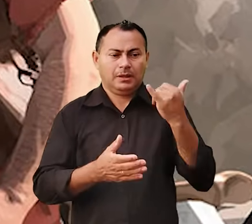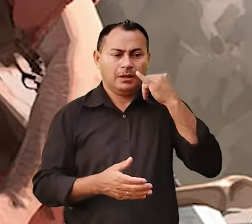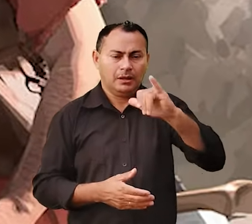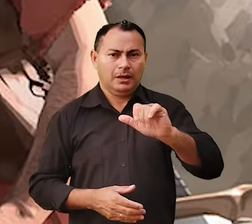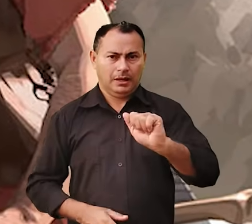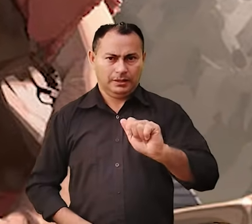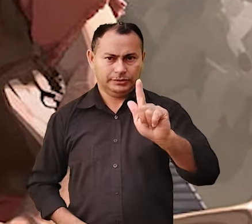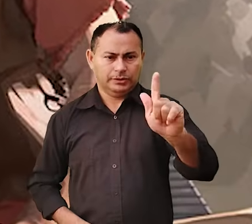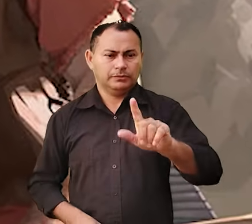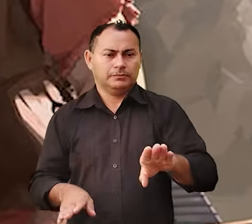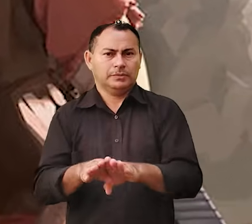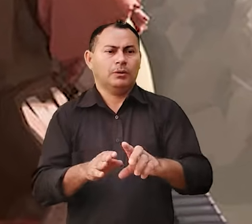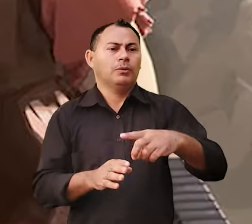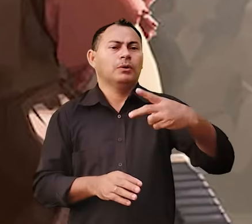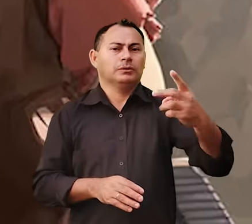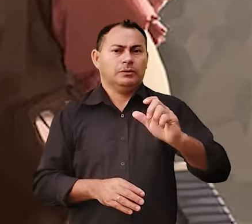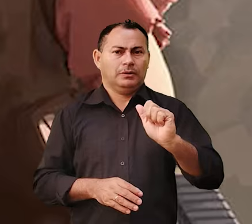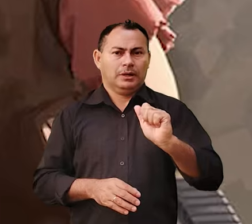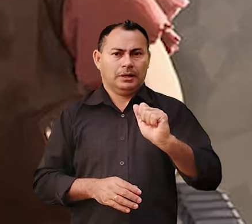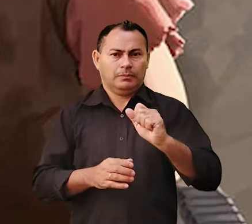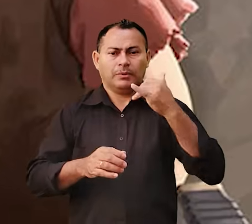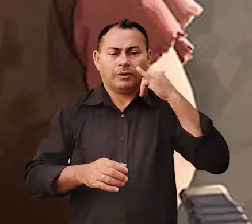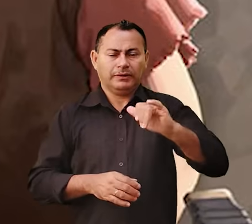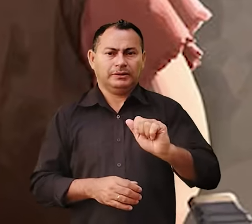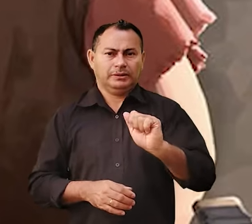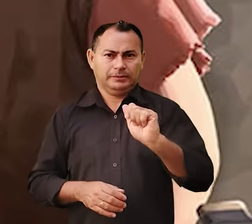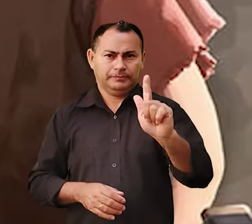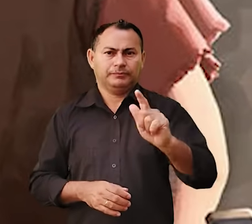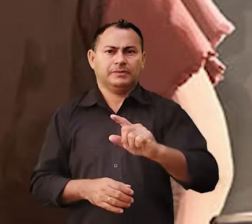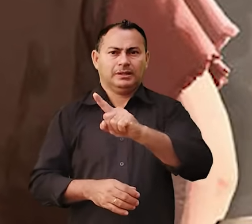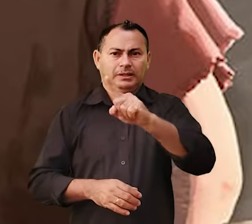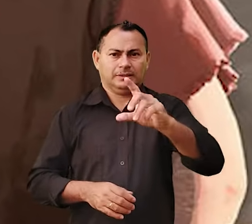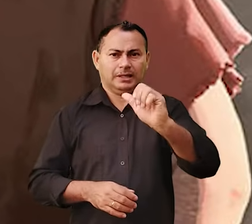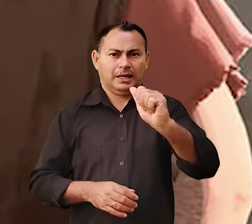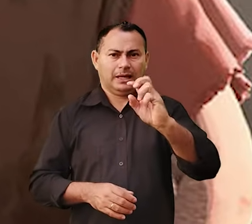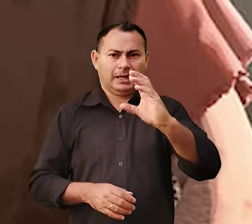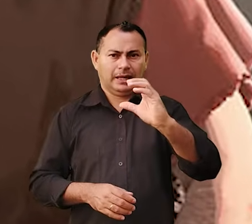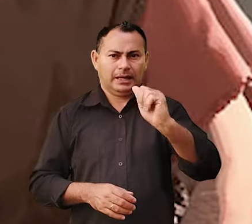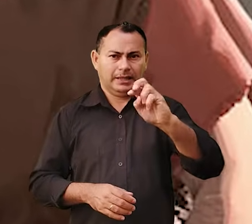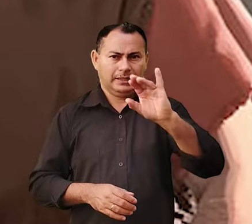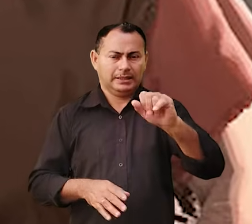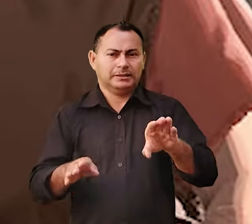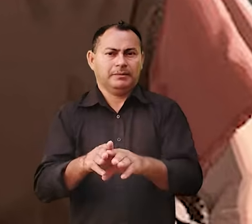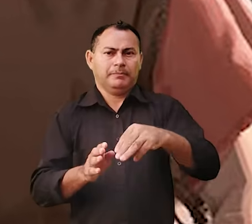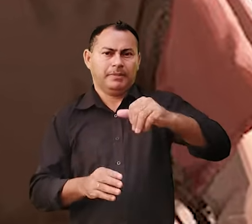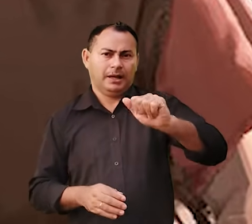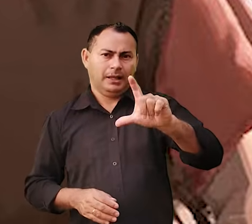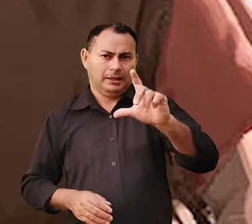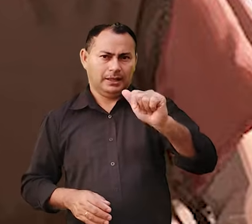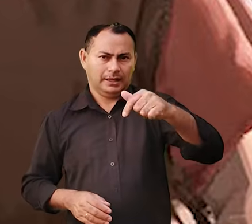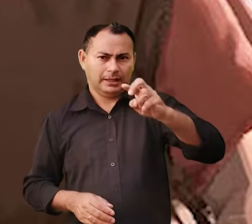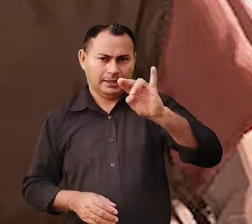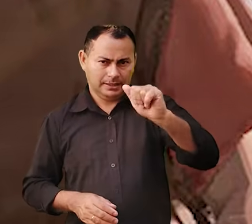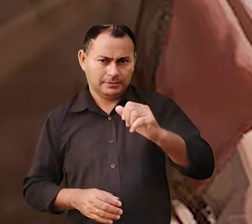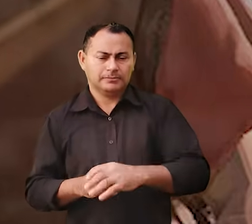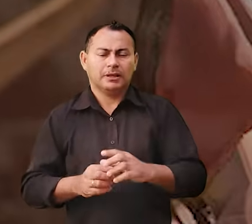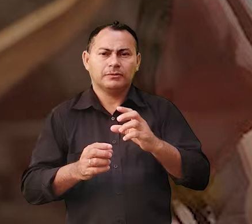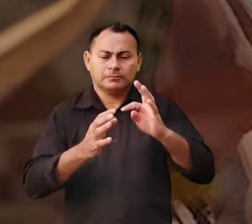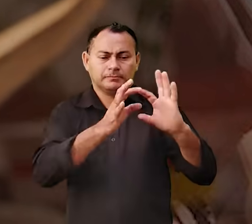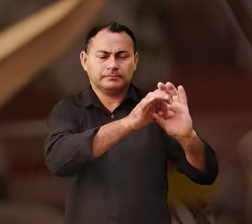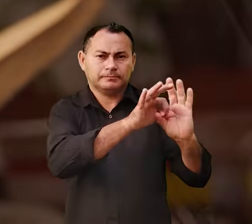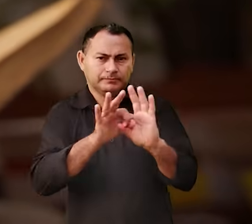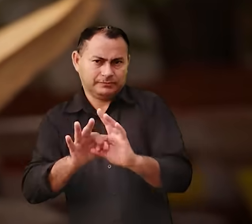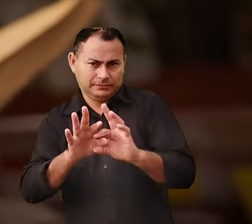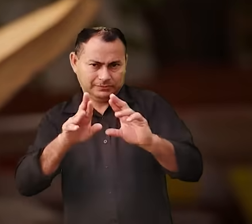estudo do profeta Ageu e dos outros 2 profetas que o procederam, Zacarias e Malaquias, deparamos com um contexto